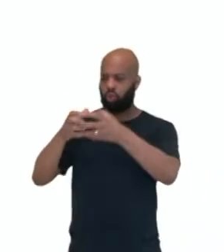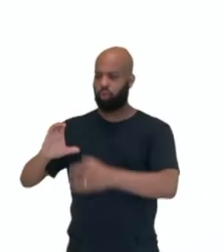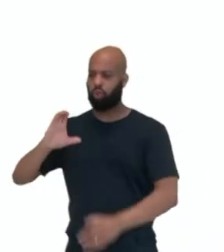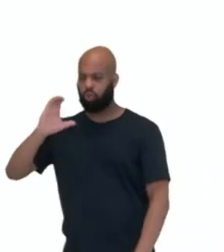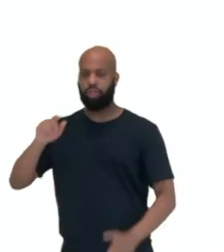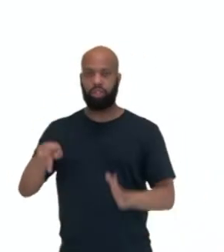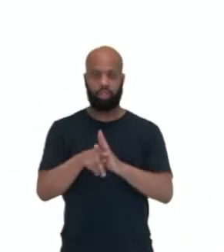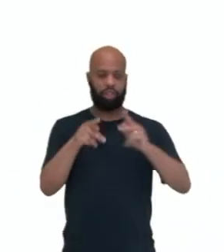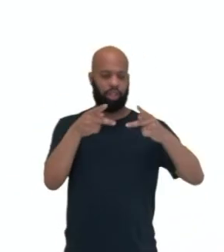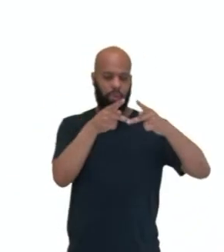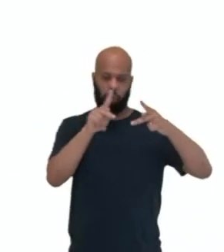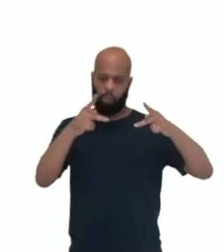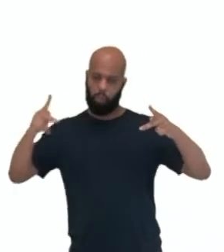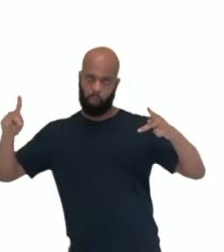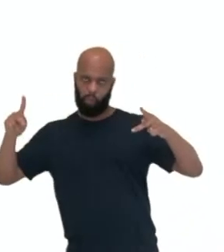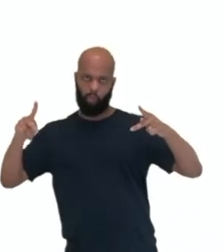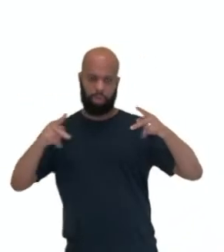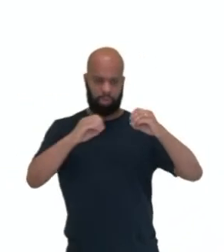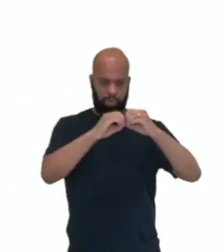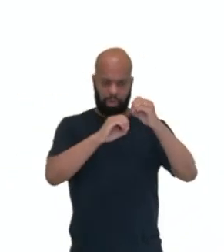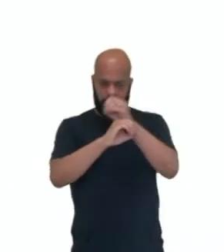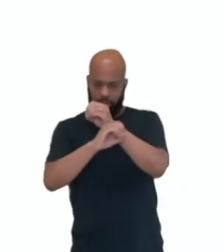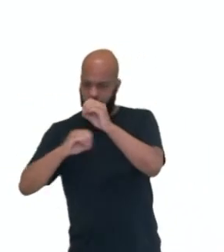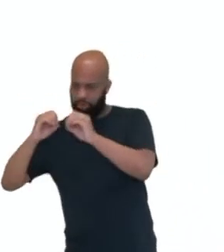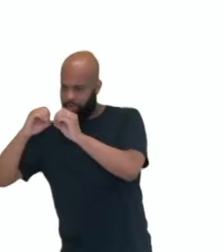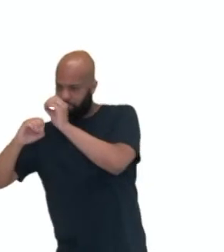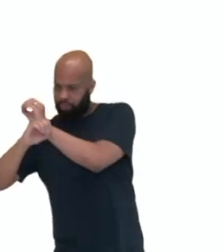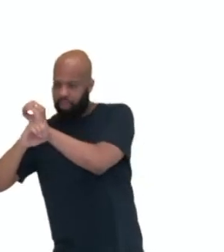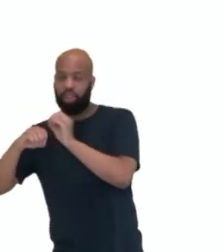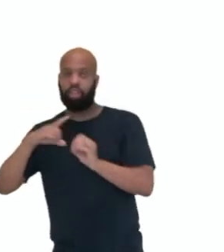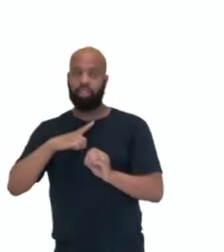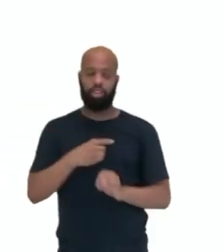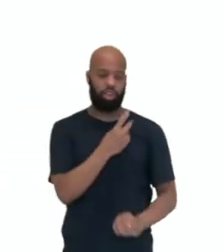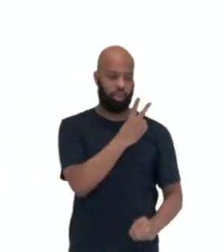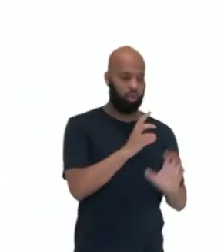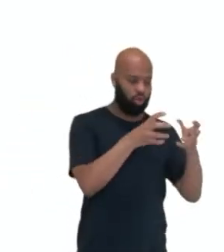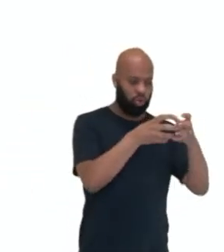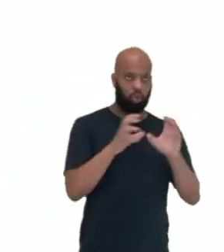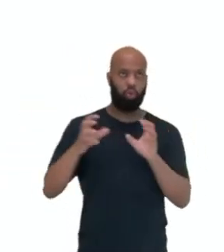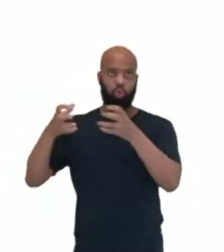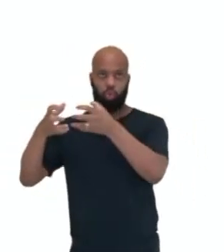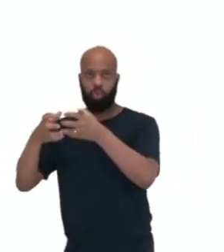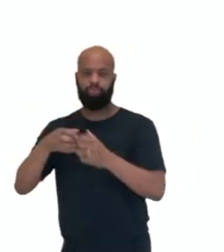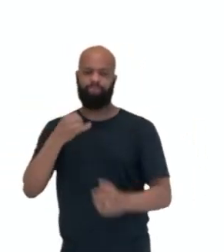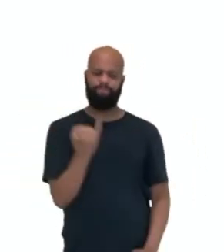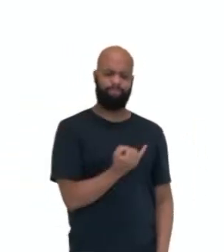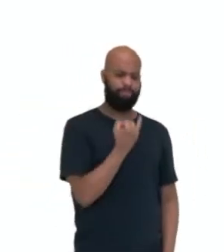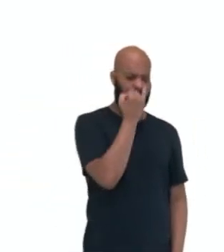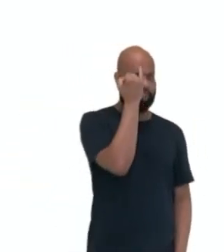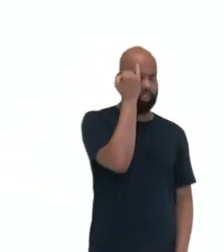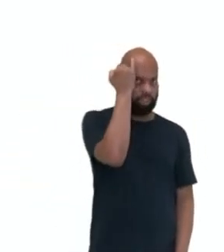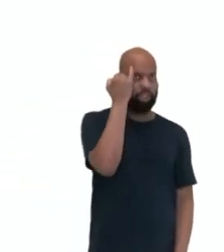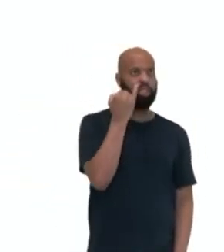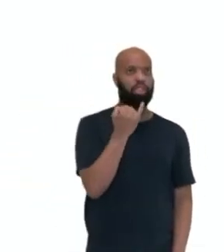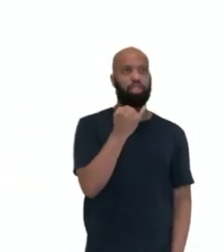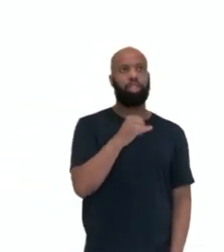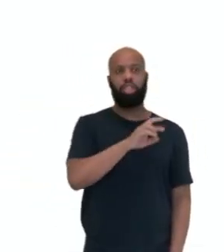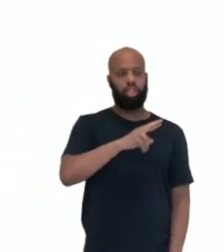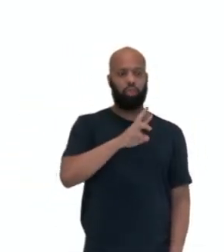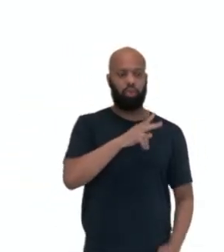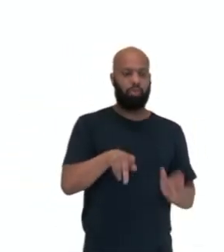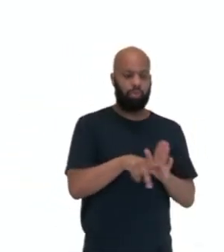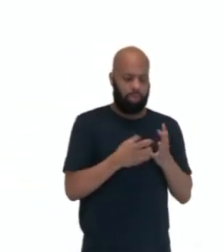das proteínas. Eles podem ser divididos em dois grandes grupos, os essenciais, que não são sintetizados